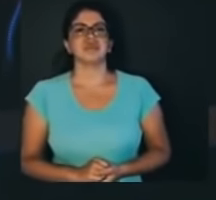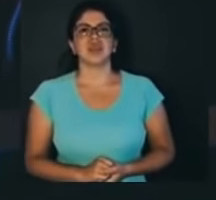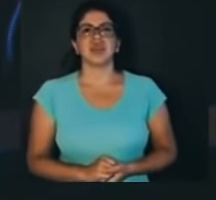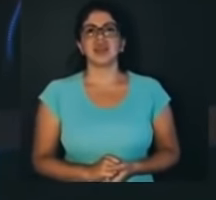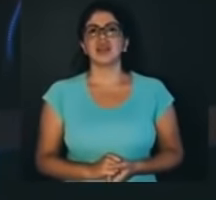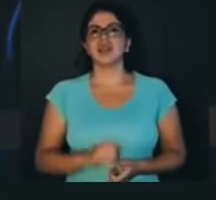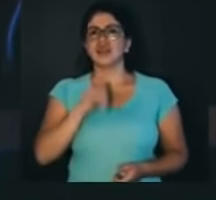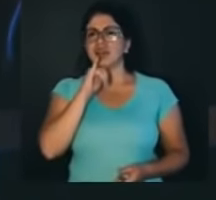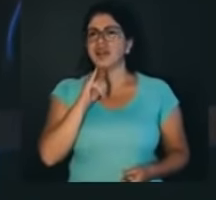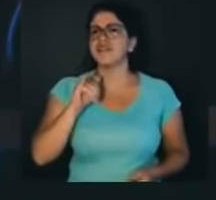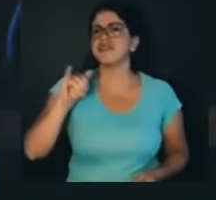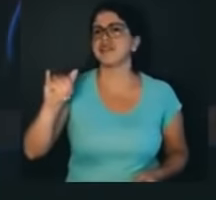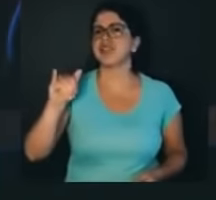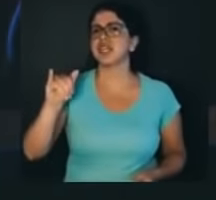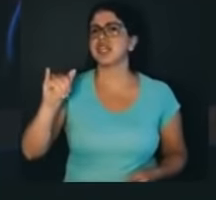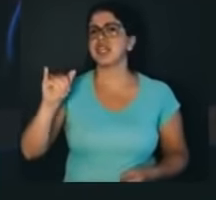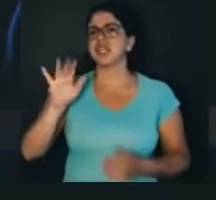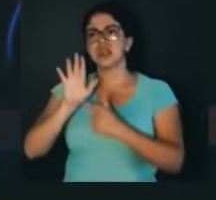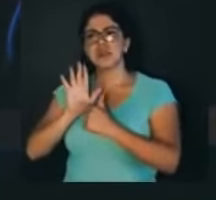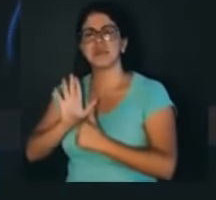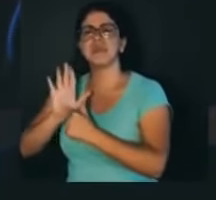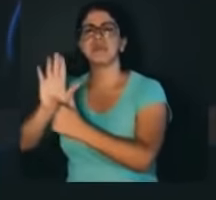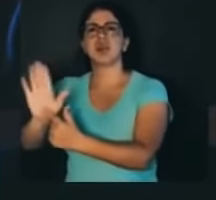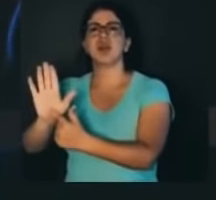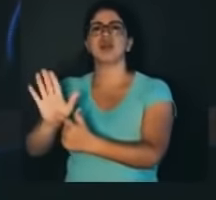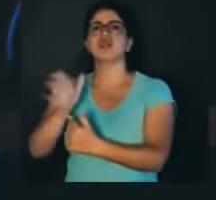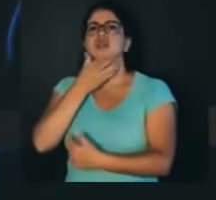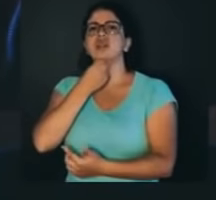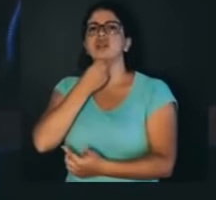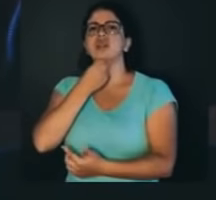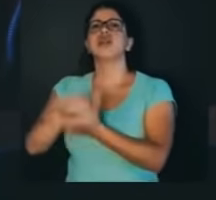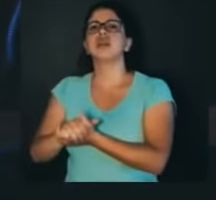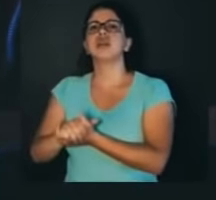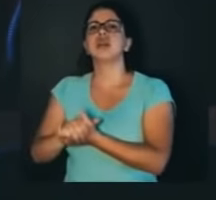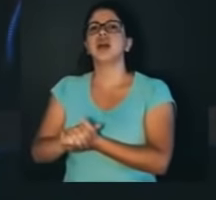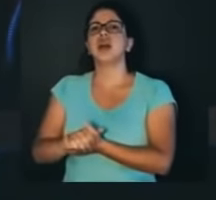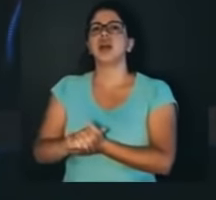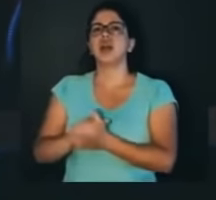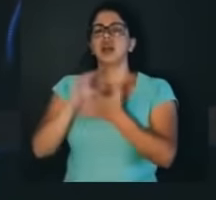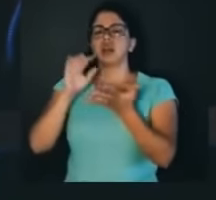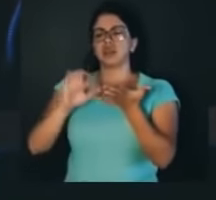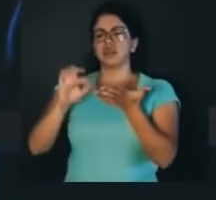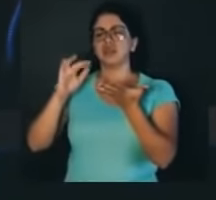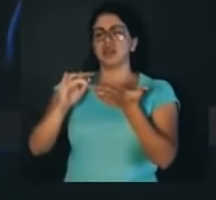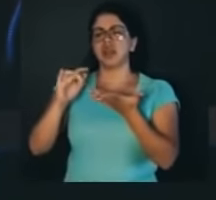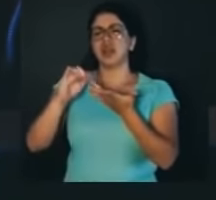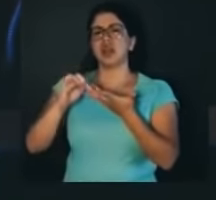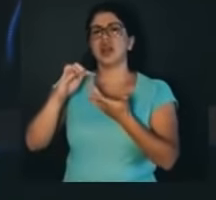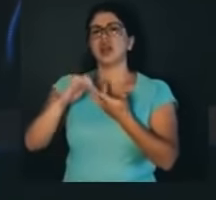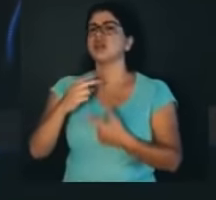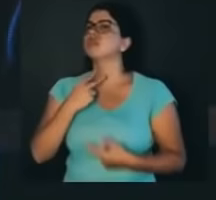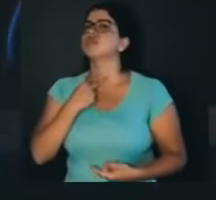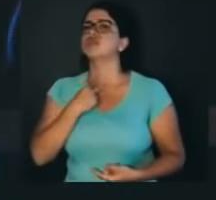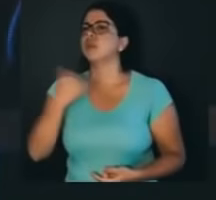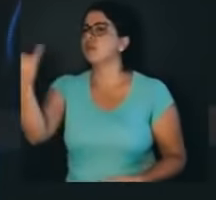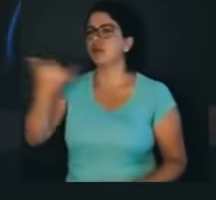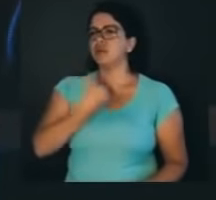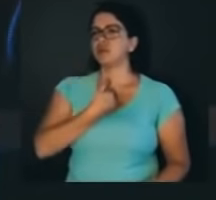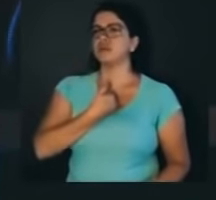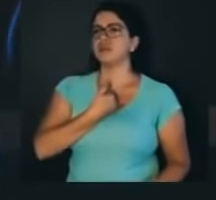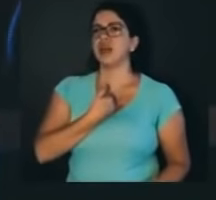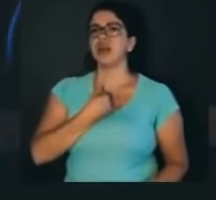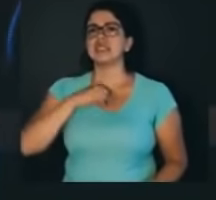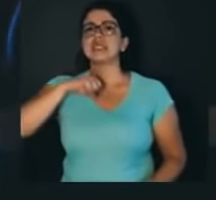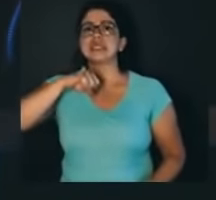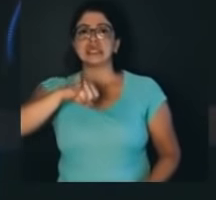deve dizer para você. E quando ele disser, tenha a coragem de dizer assim: amor, em nome de Jesus, que